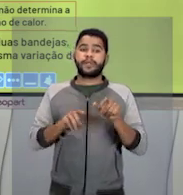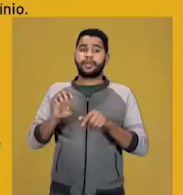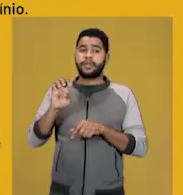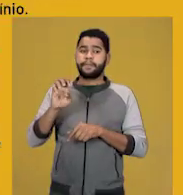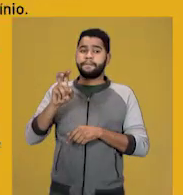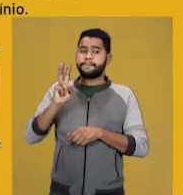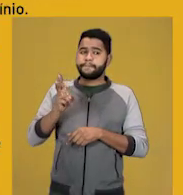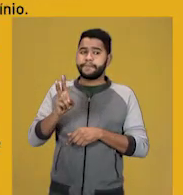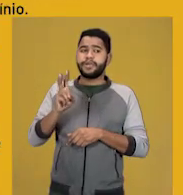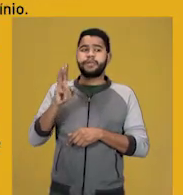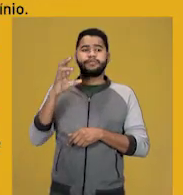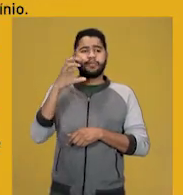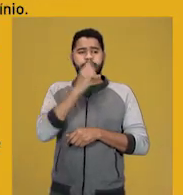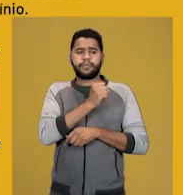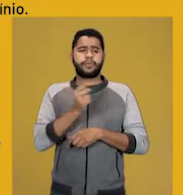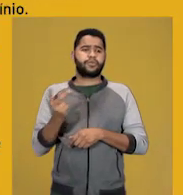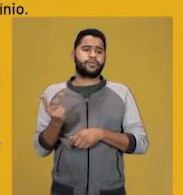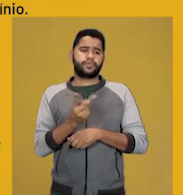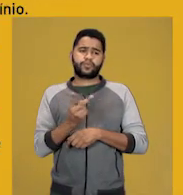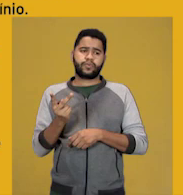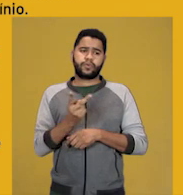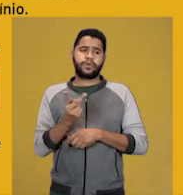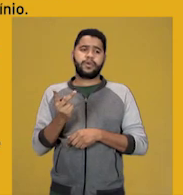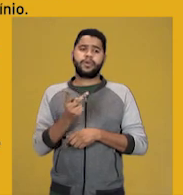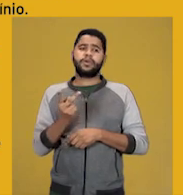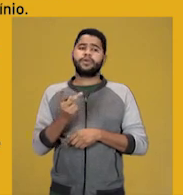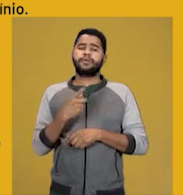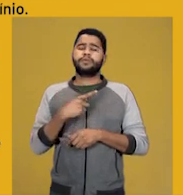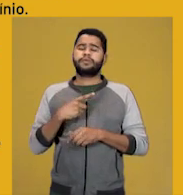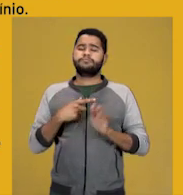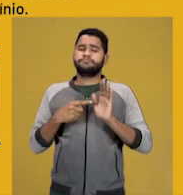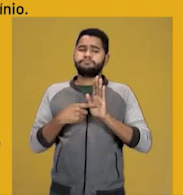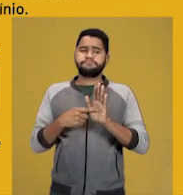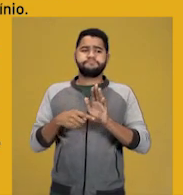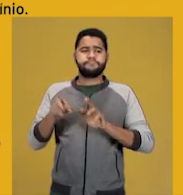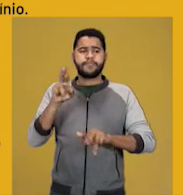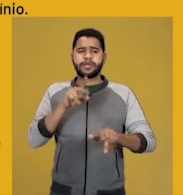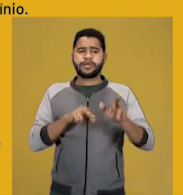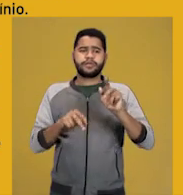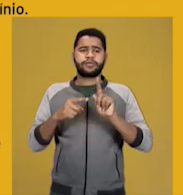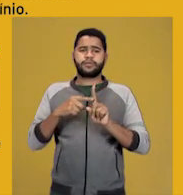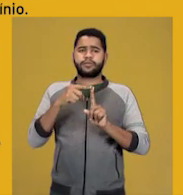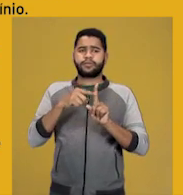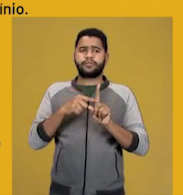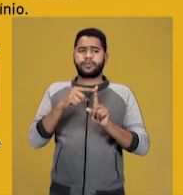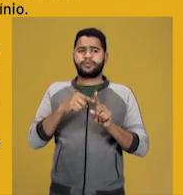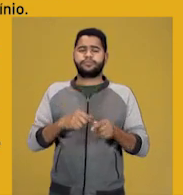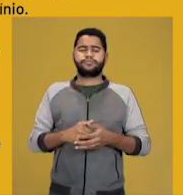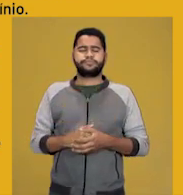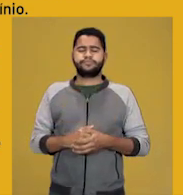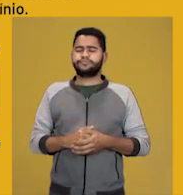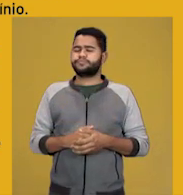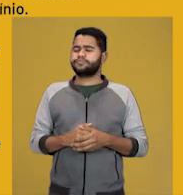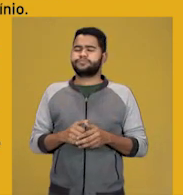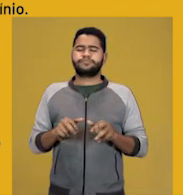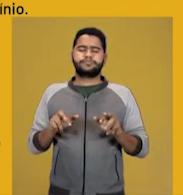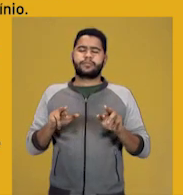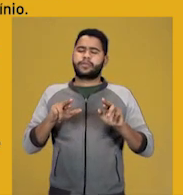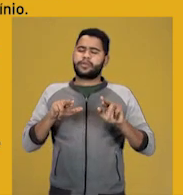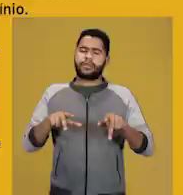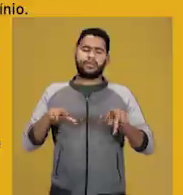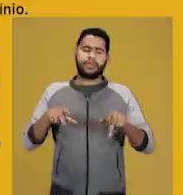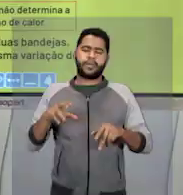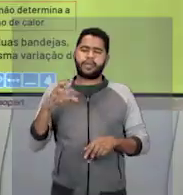a mesma rapidez nas duas bandejas, pois ambas apresentam a mesma variação de temperatura. Não vai ser com a